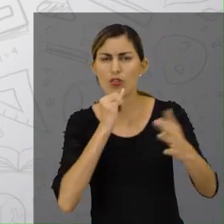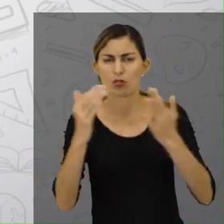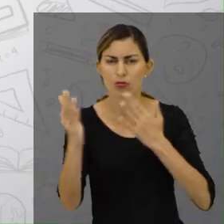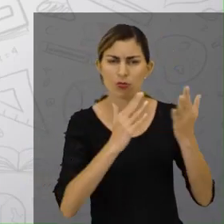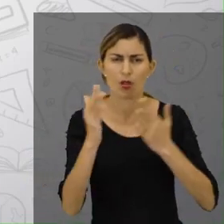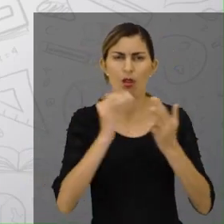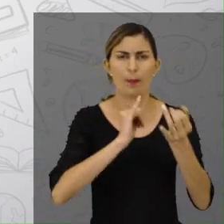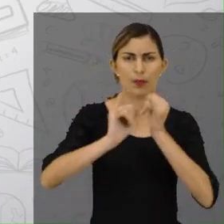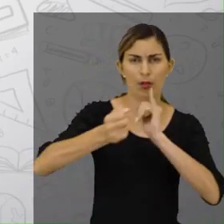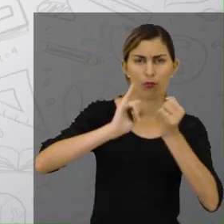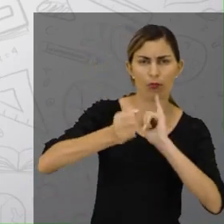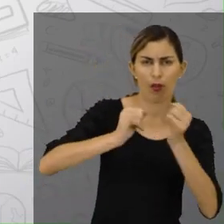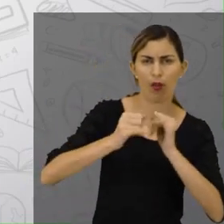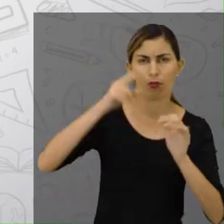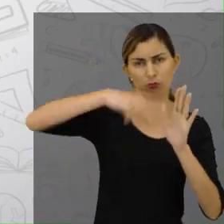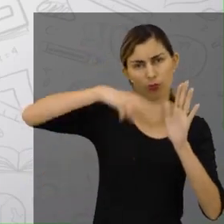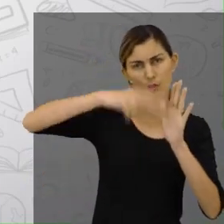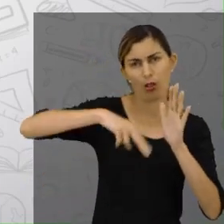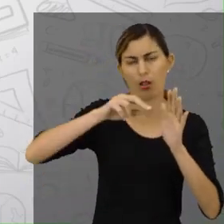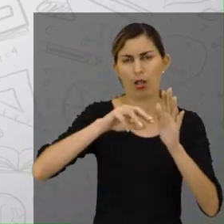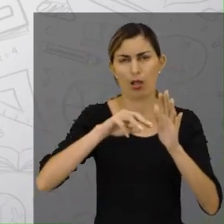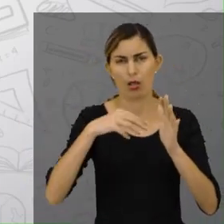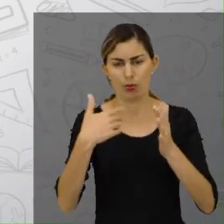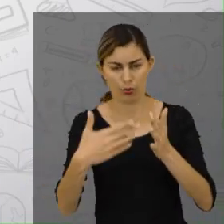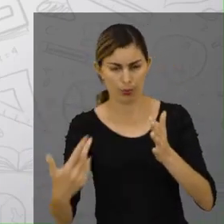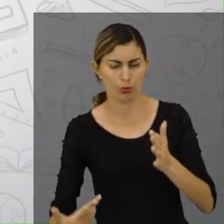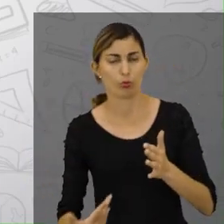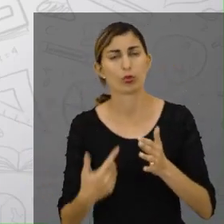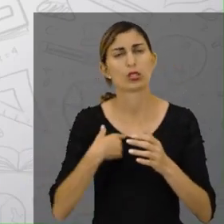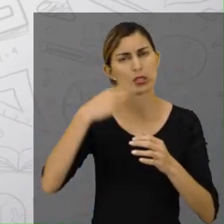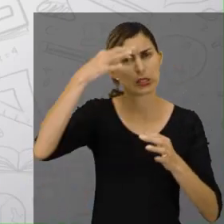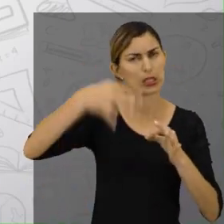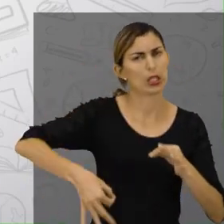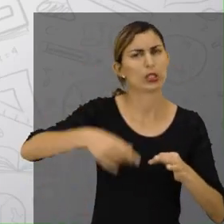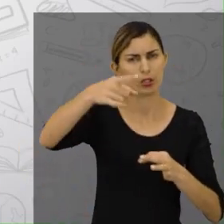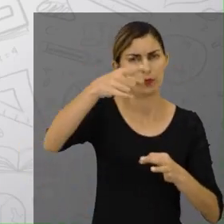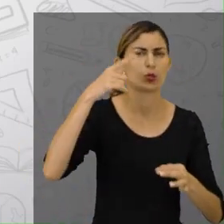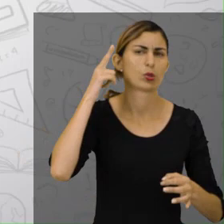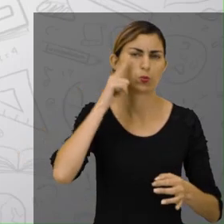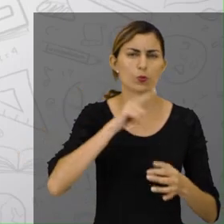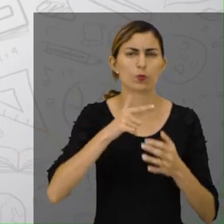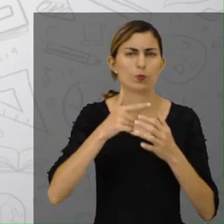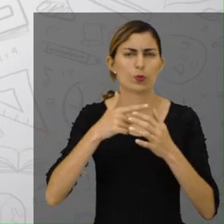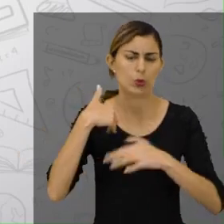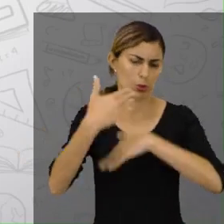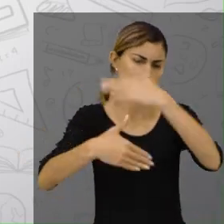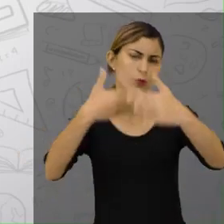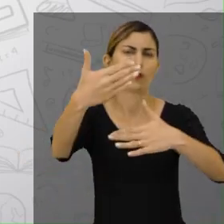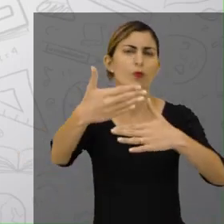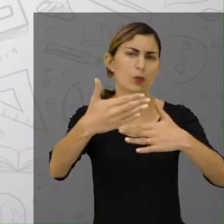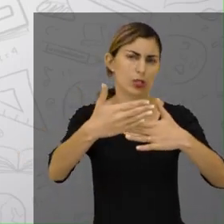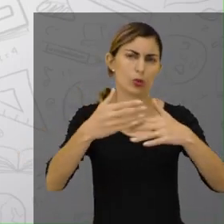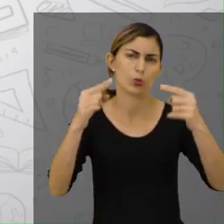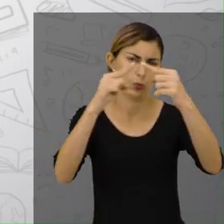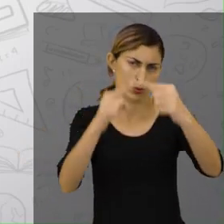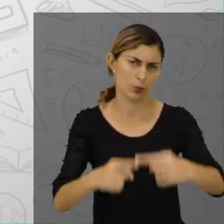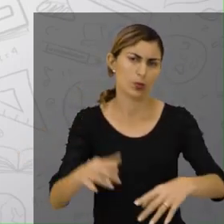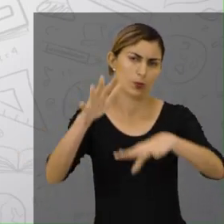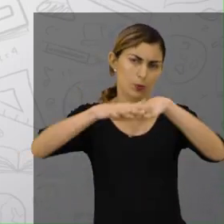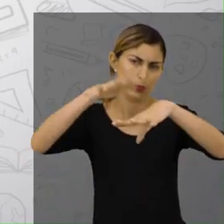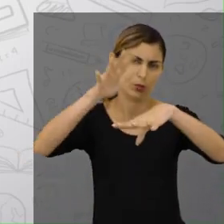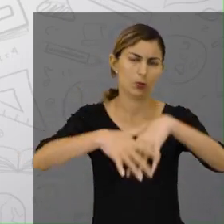exemplos na internet e ler o nosso e-book, eu tenho certeza absoluta que o desenvolvimento dessa